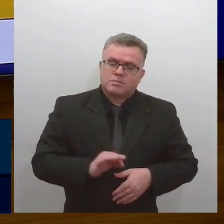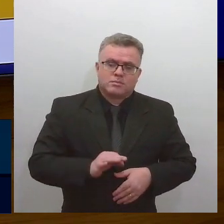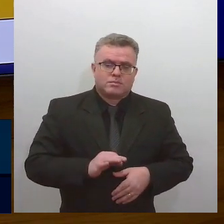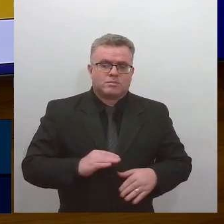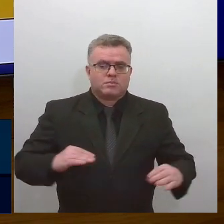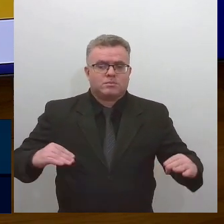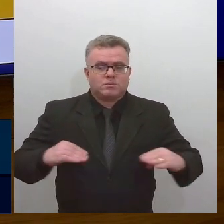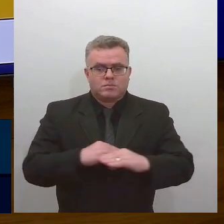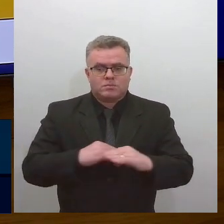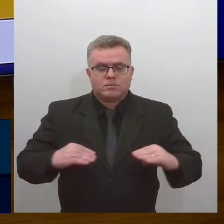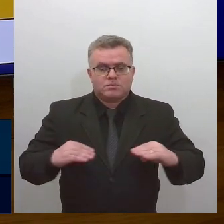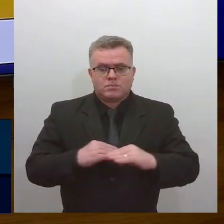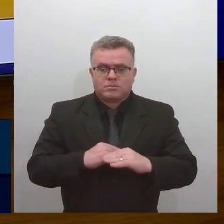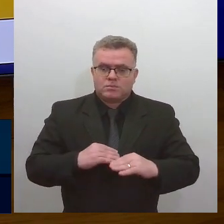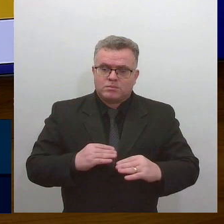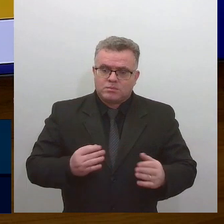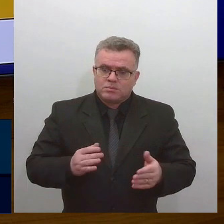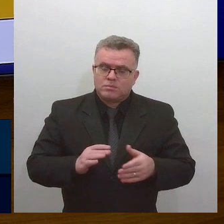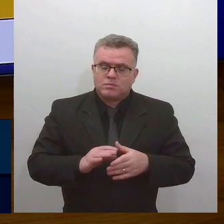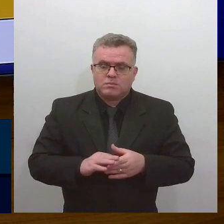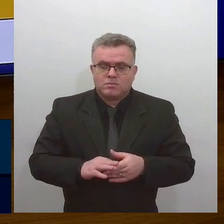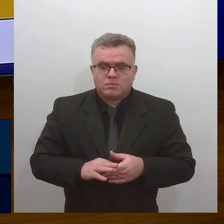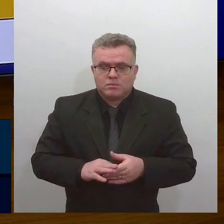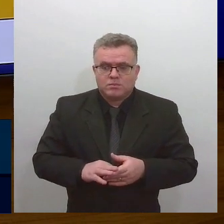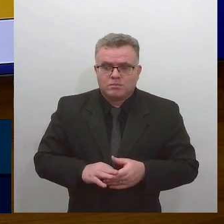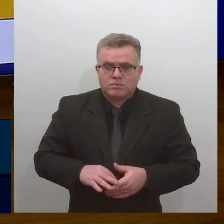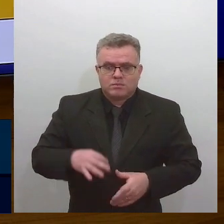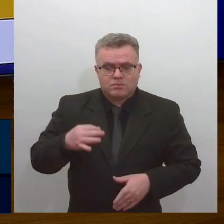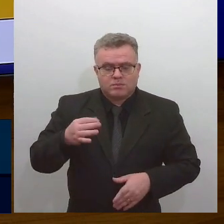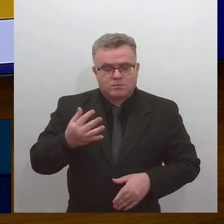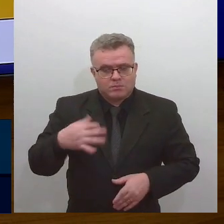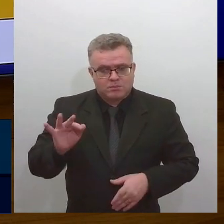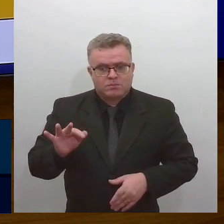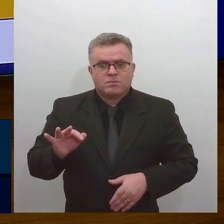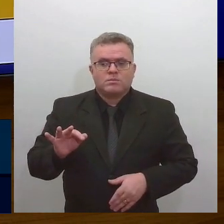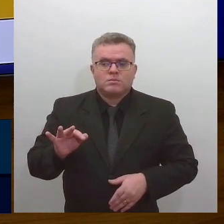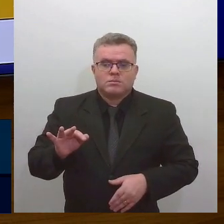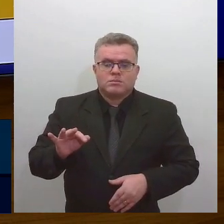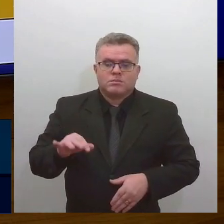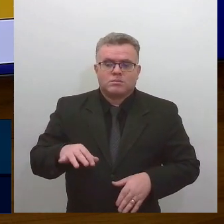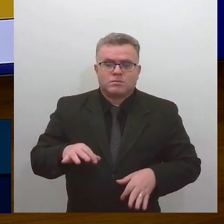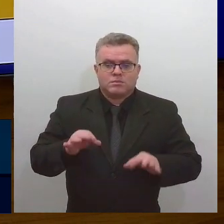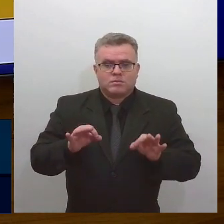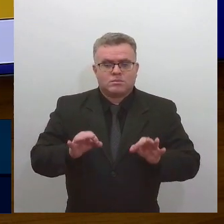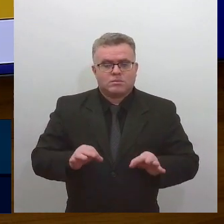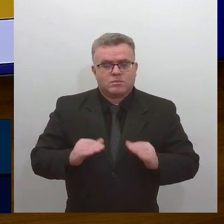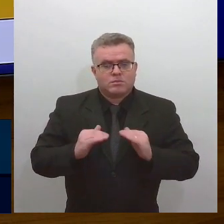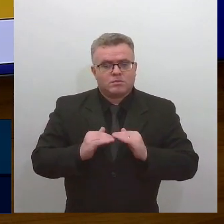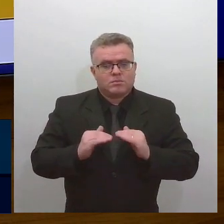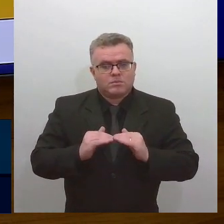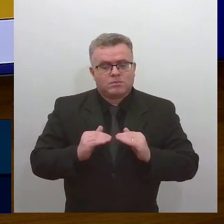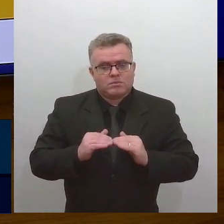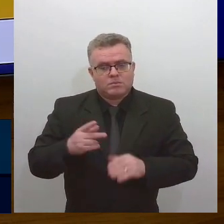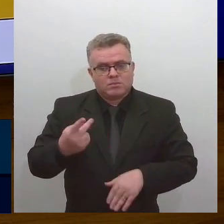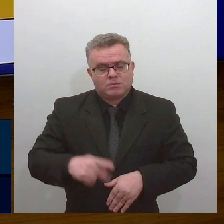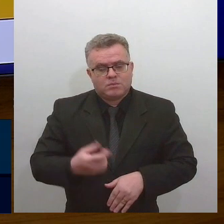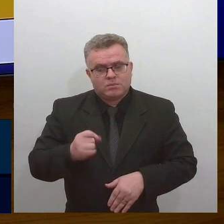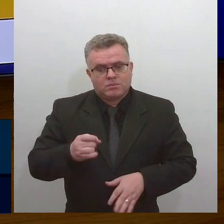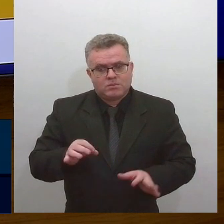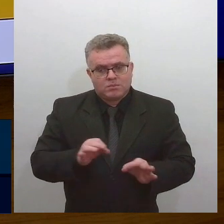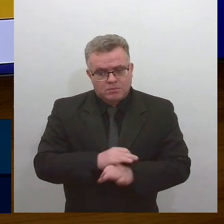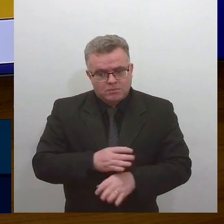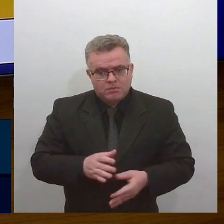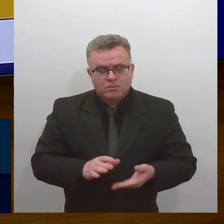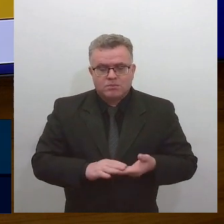federais elas estão circunscritas ao estado de Sergipe né Nós temos aí 320